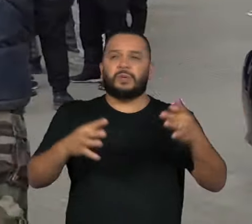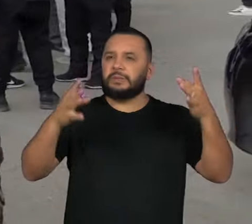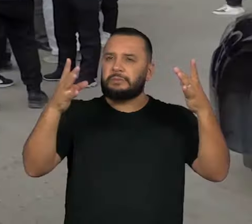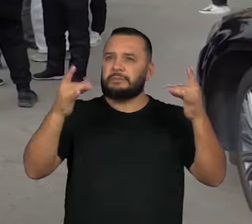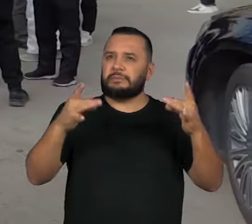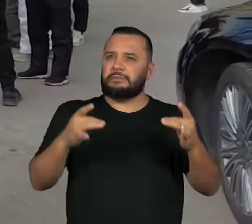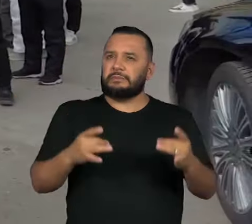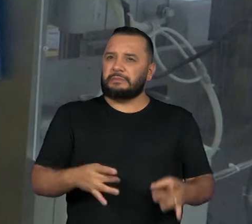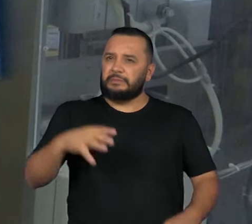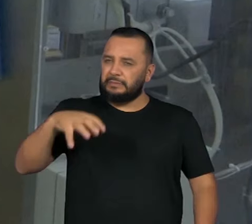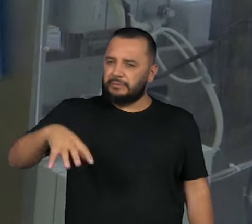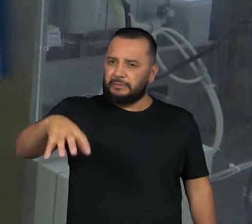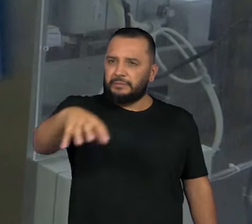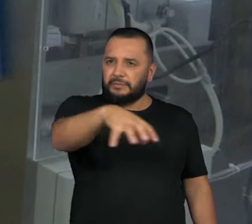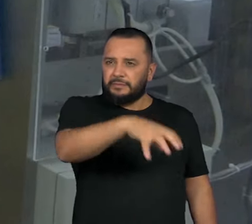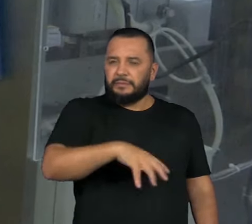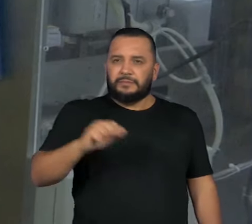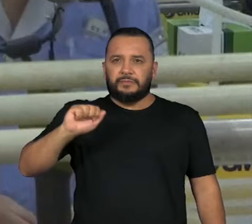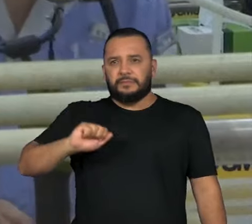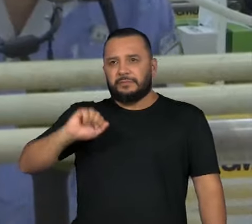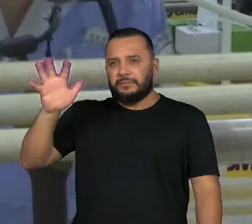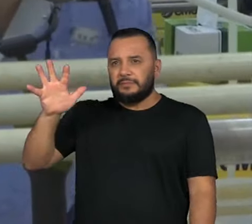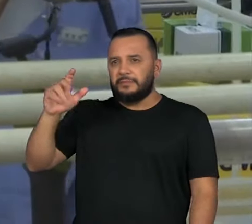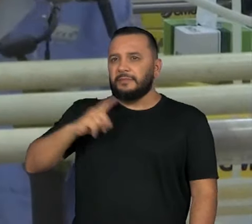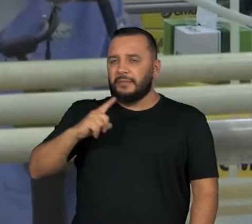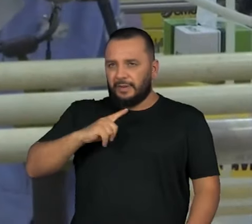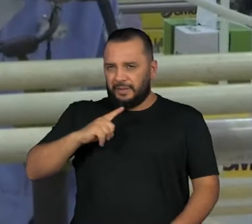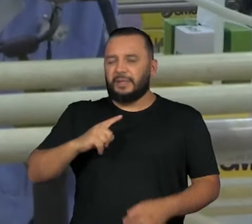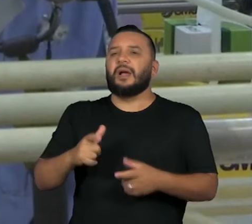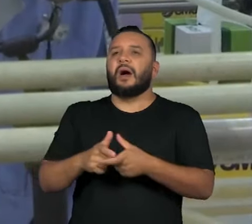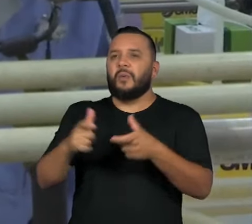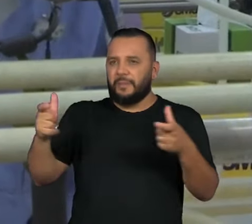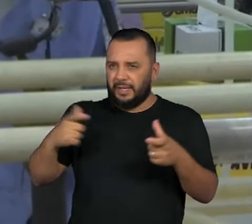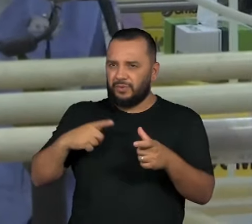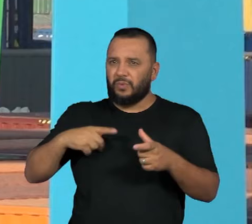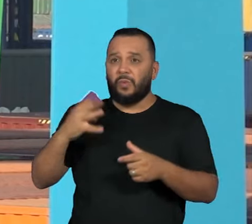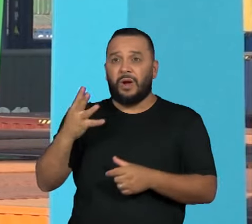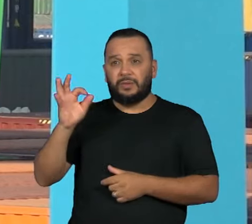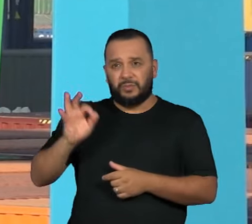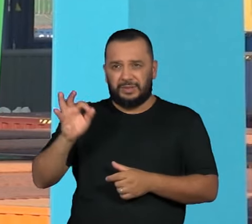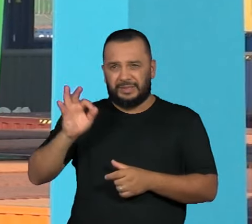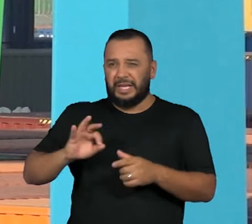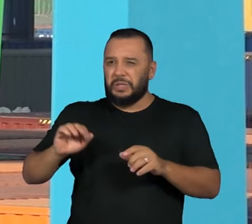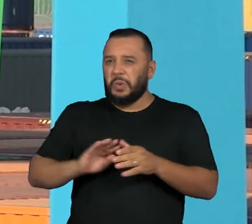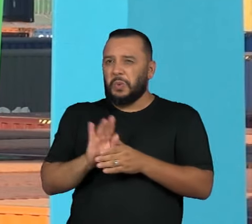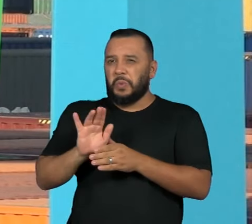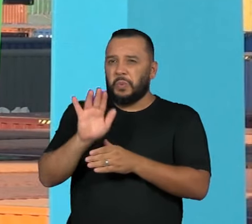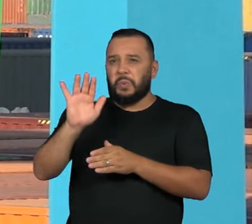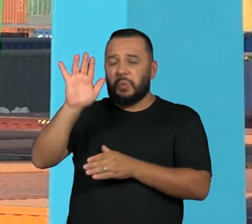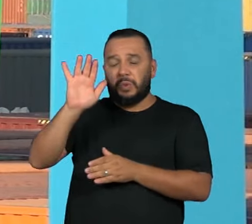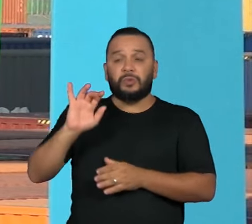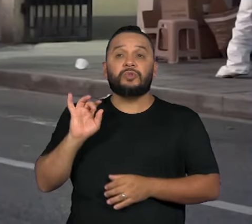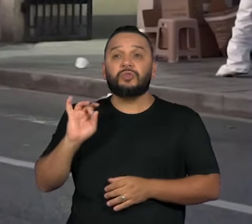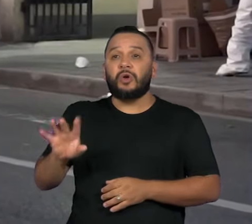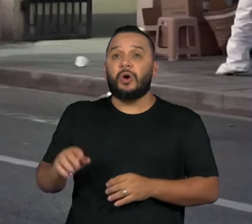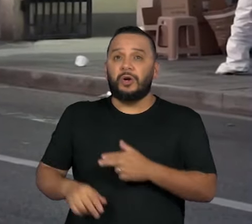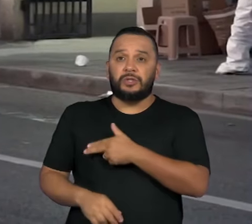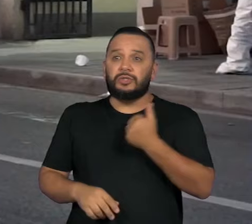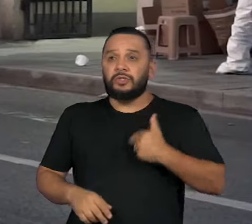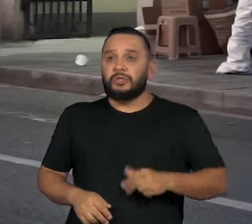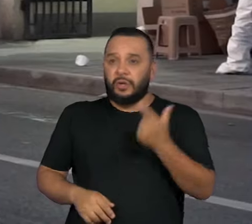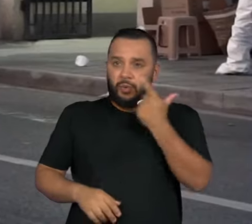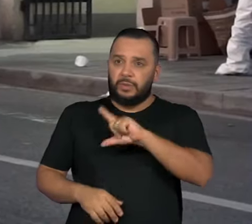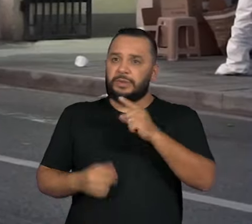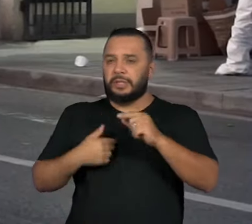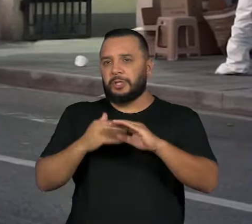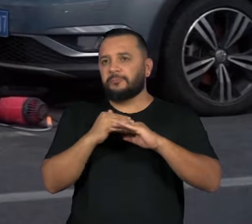por regiões. A Ásia apresentou um aumento de 4% nas emissões. A exceção foi a China, que manteve o nível de